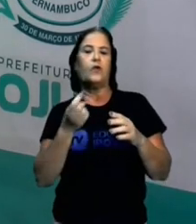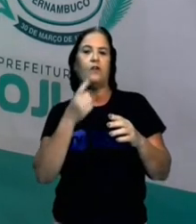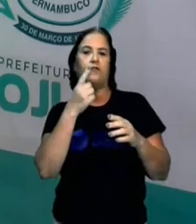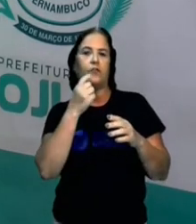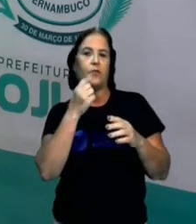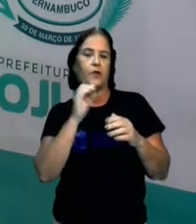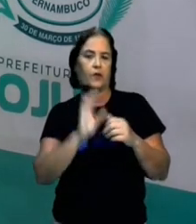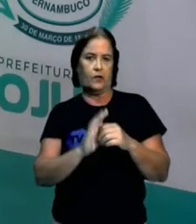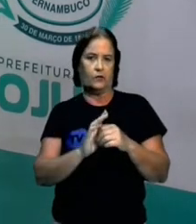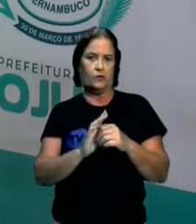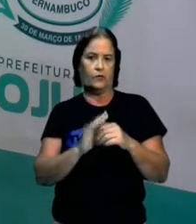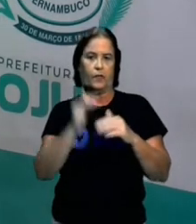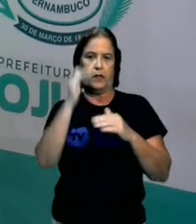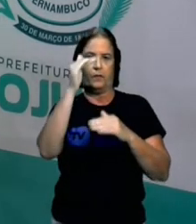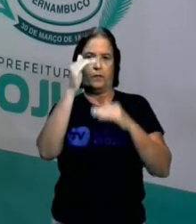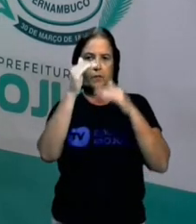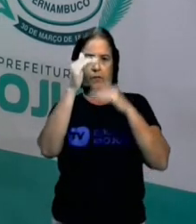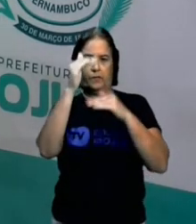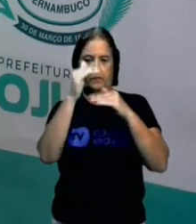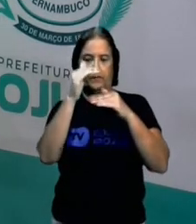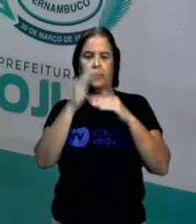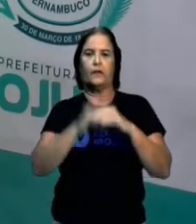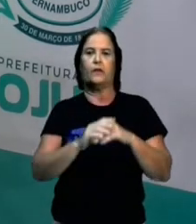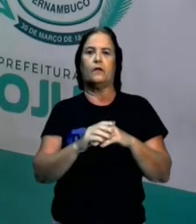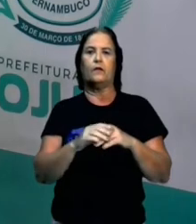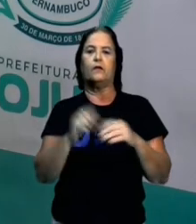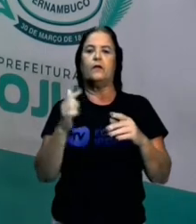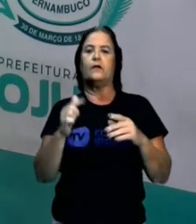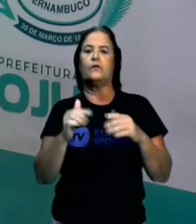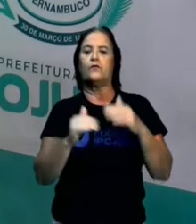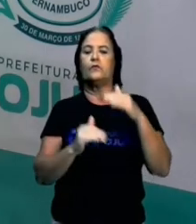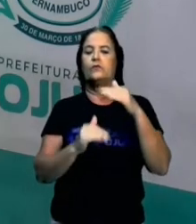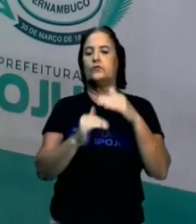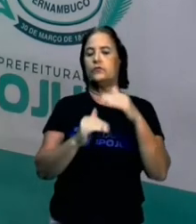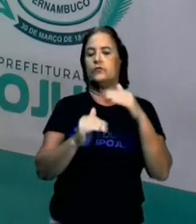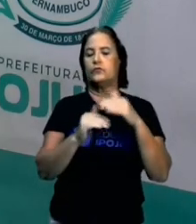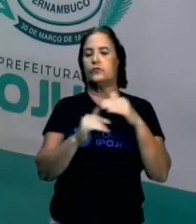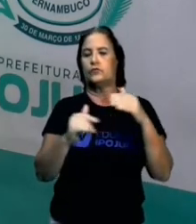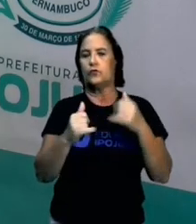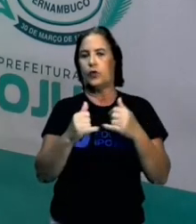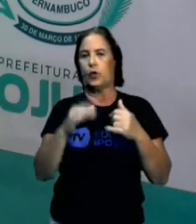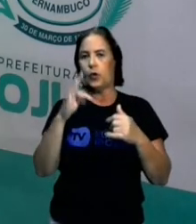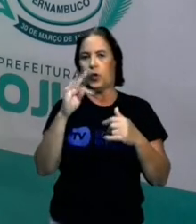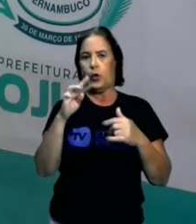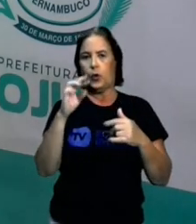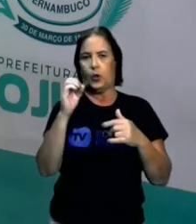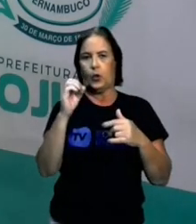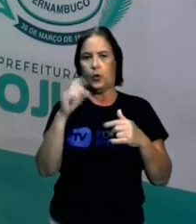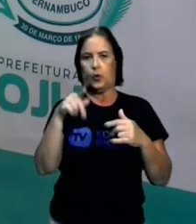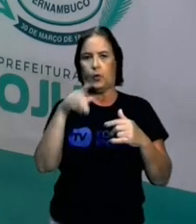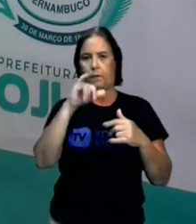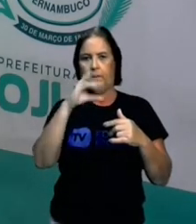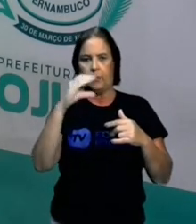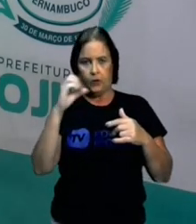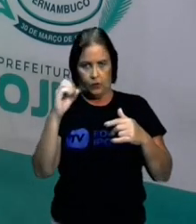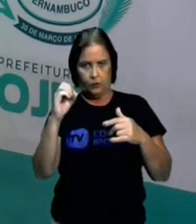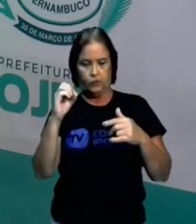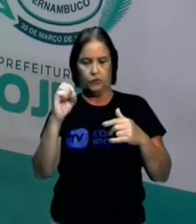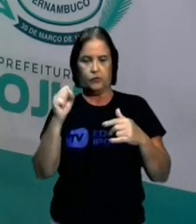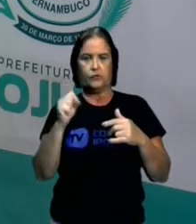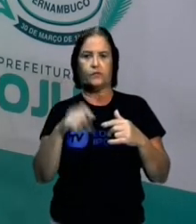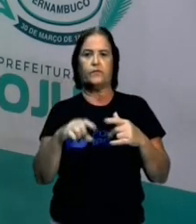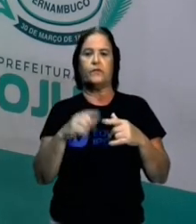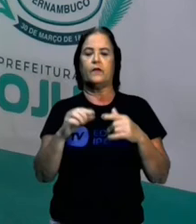Entre os trópicos e os círculos polares, a gente encontra aí as zonas temperadas, tanto ao